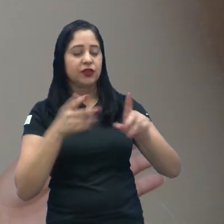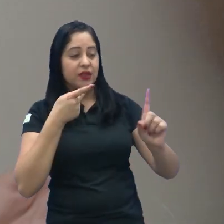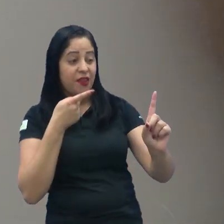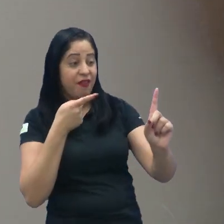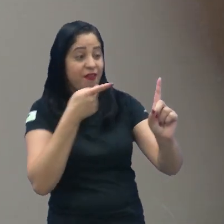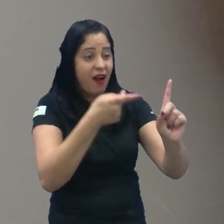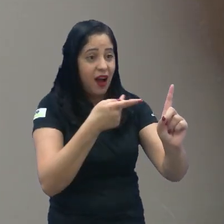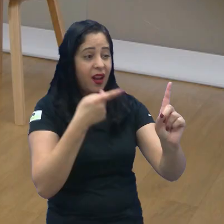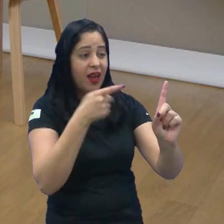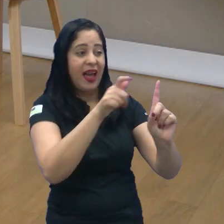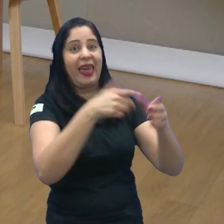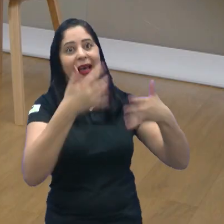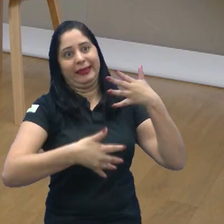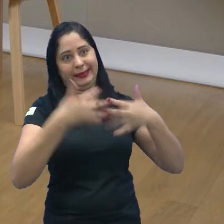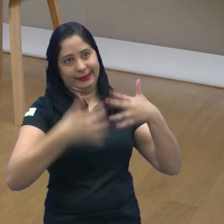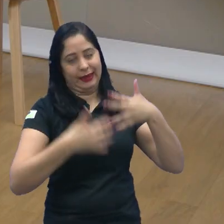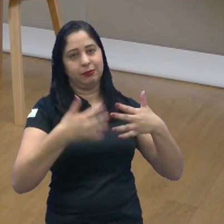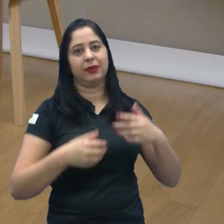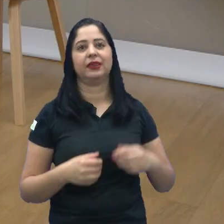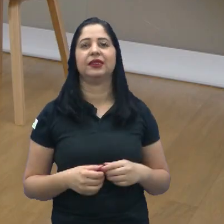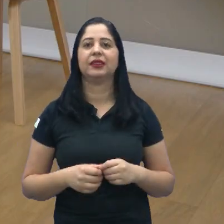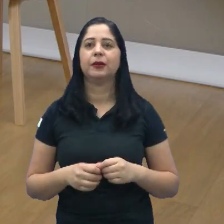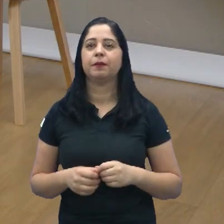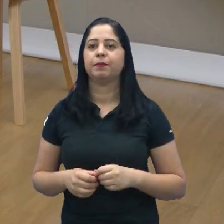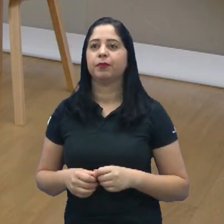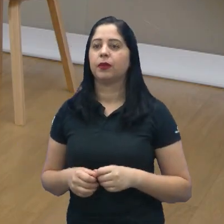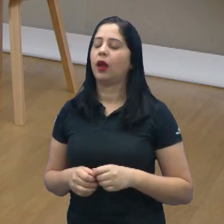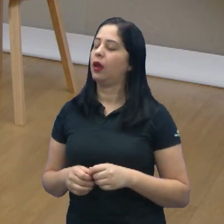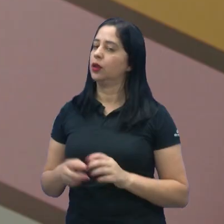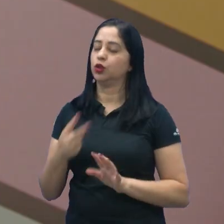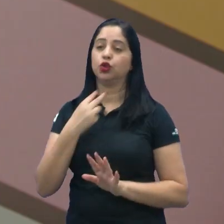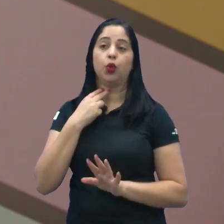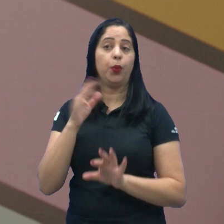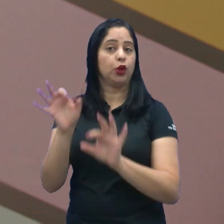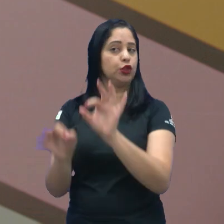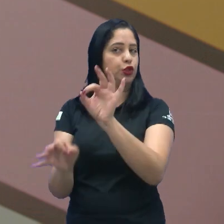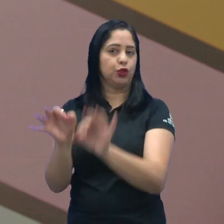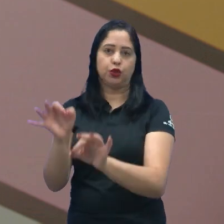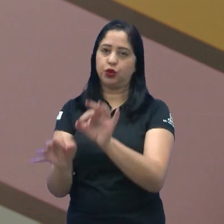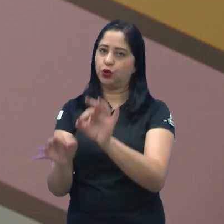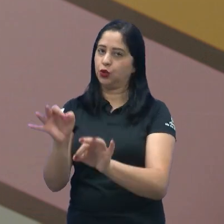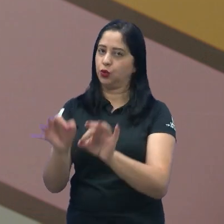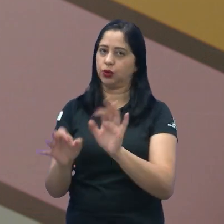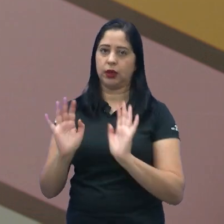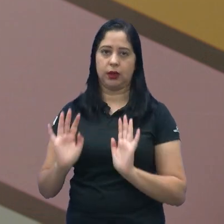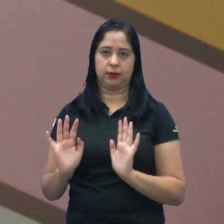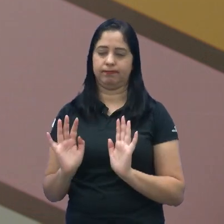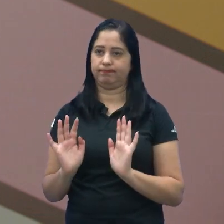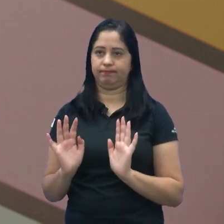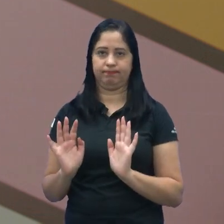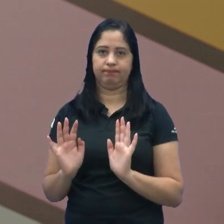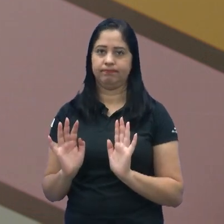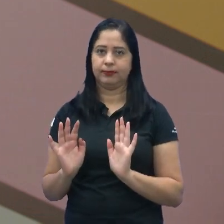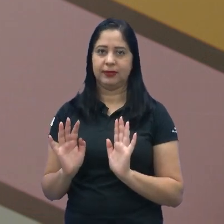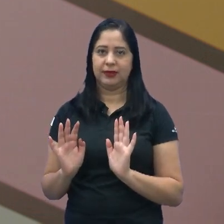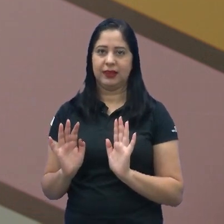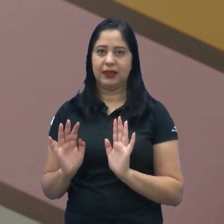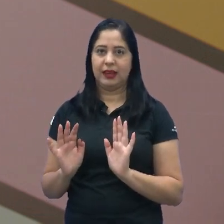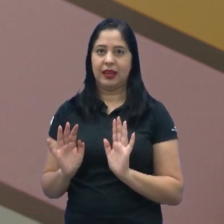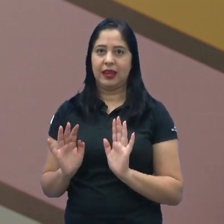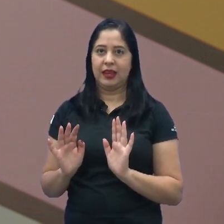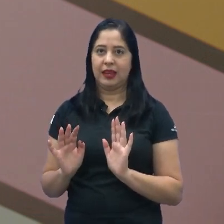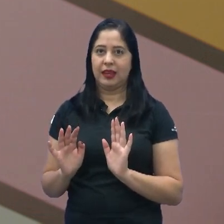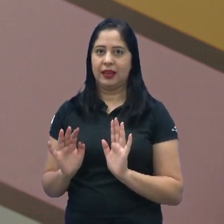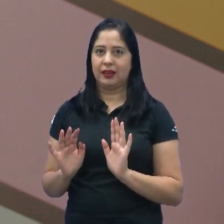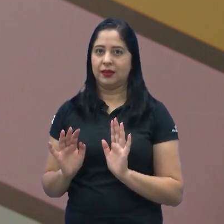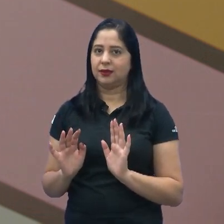ainda mais. Exatamente, né? O julgamento, a gente fala que são pessoas que estão ao redor que elas precisam estar livres de